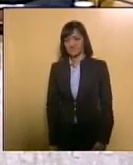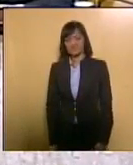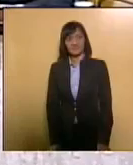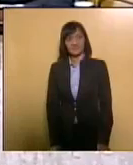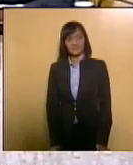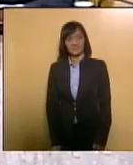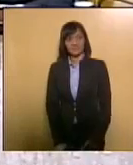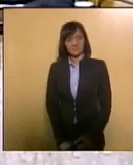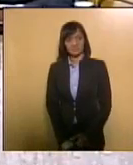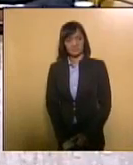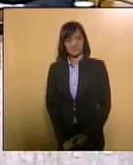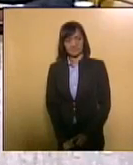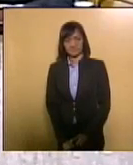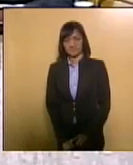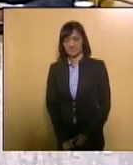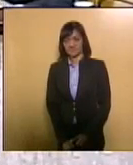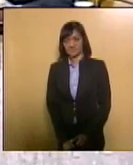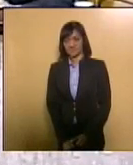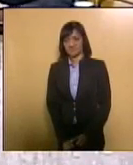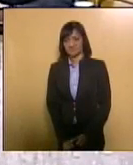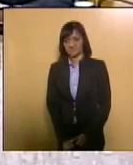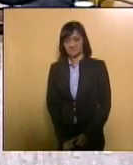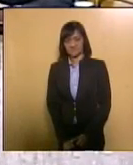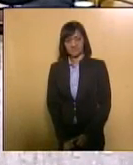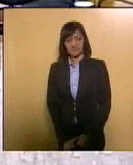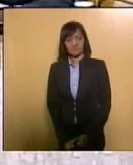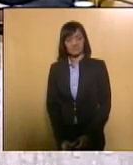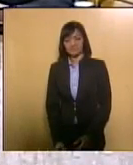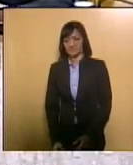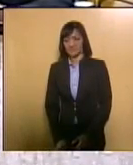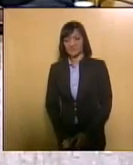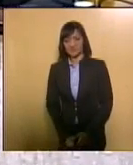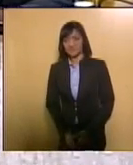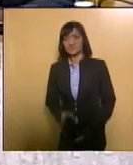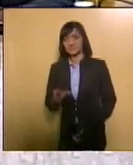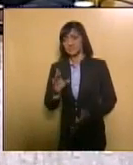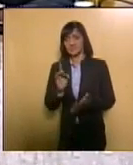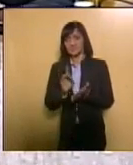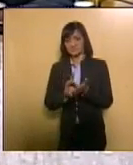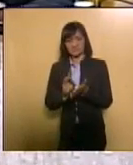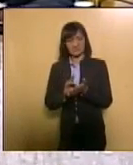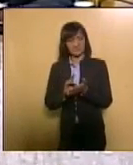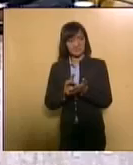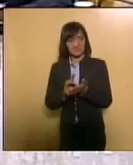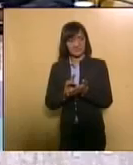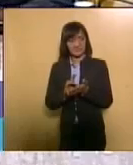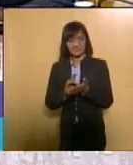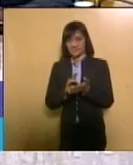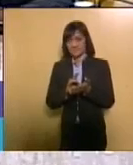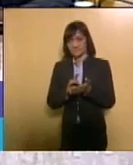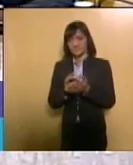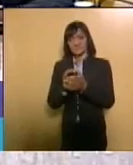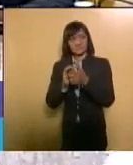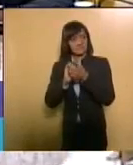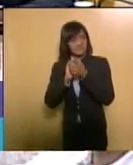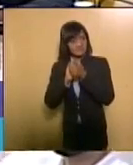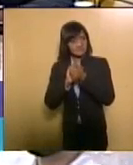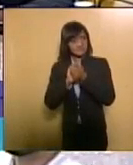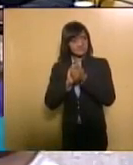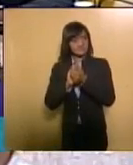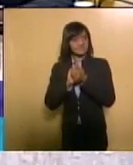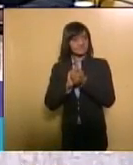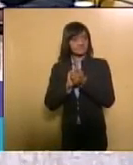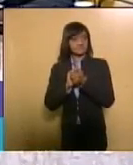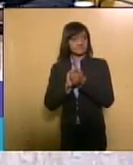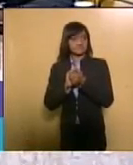Tiago Boa tarde a todos e a todas cumprimentar mais uma vez a deputada Ana Lúcia